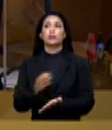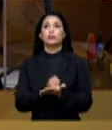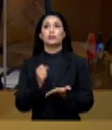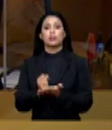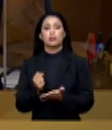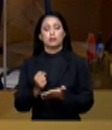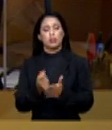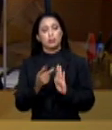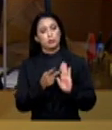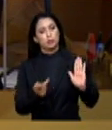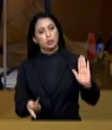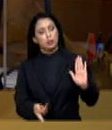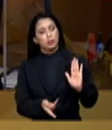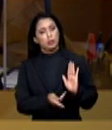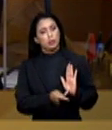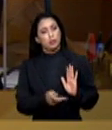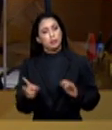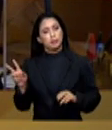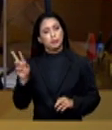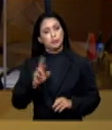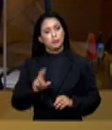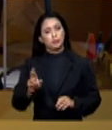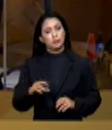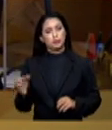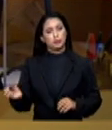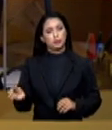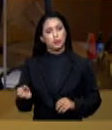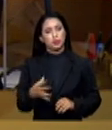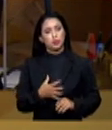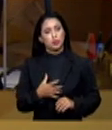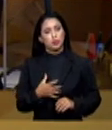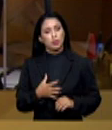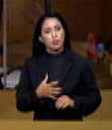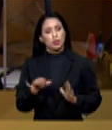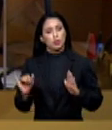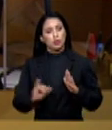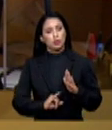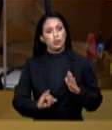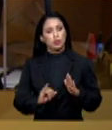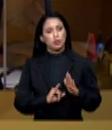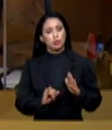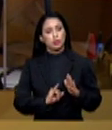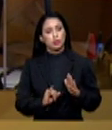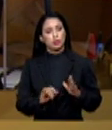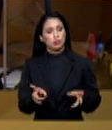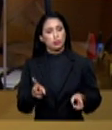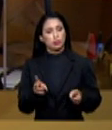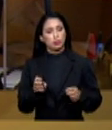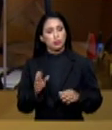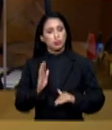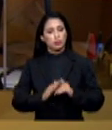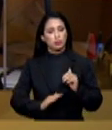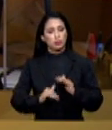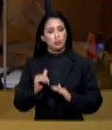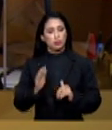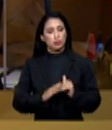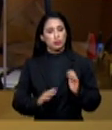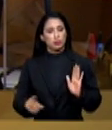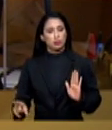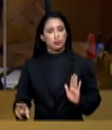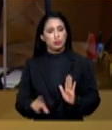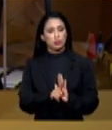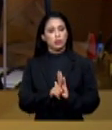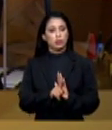contratos de programa Arrasou portanto um novo desenho funcional tendo em vista a competência Legislativa